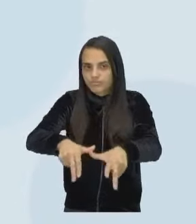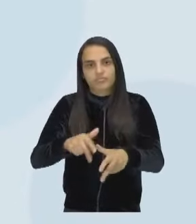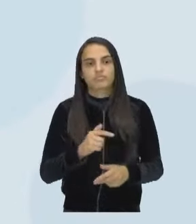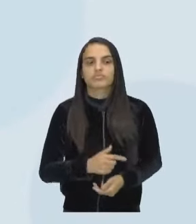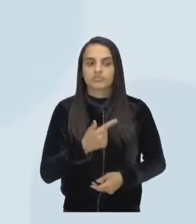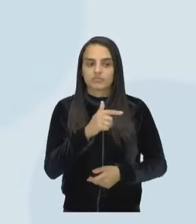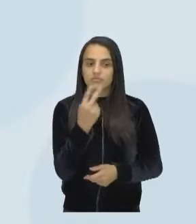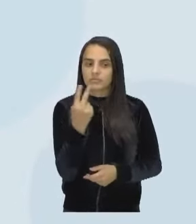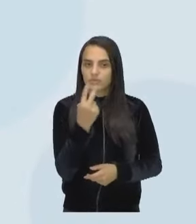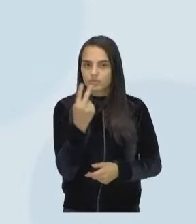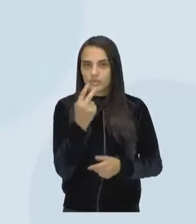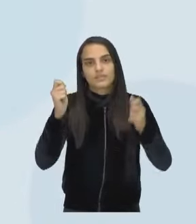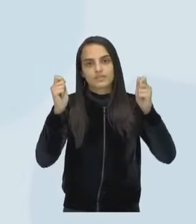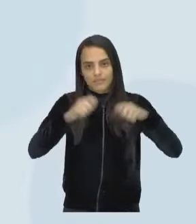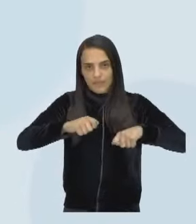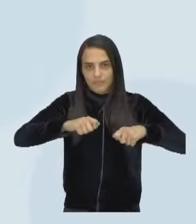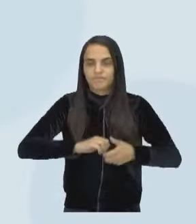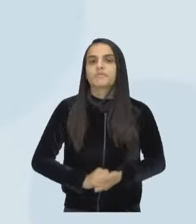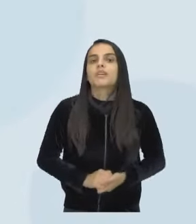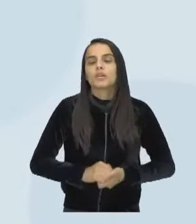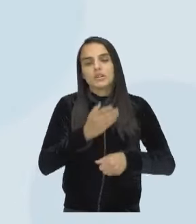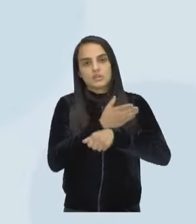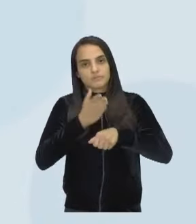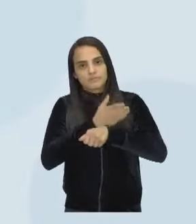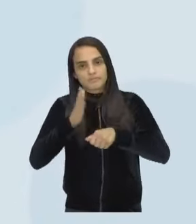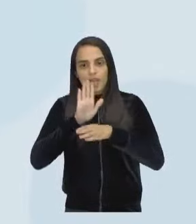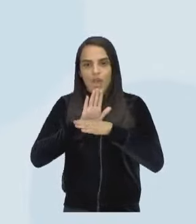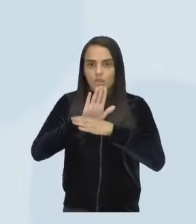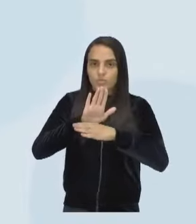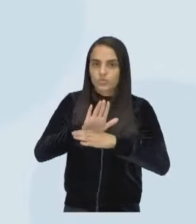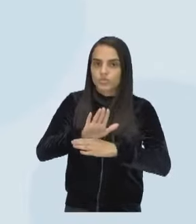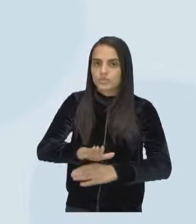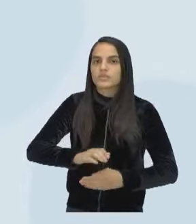uma pessoa treinada realmente para ajudar, auxiliar e